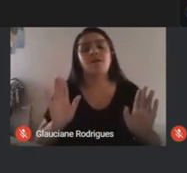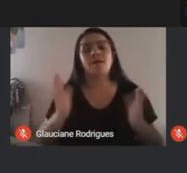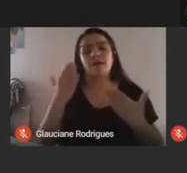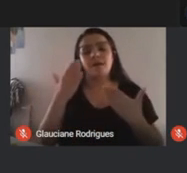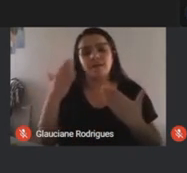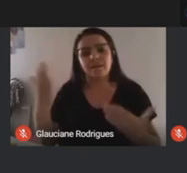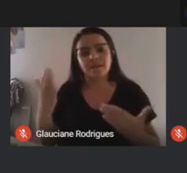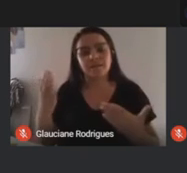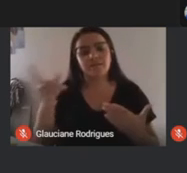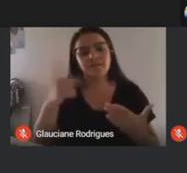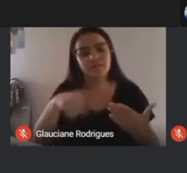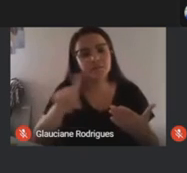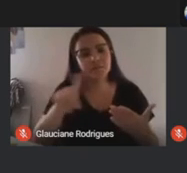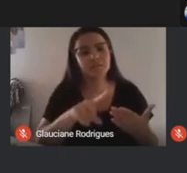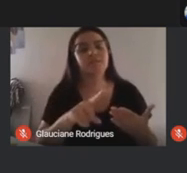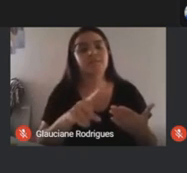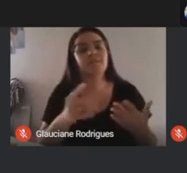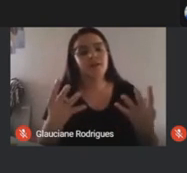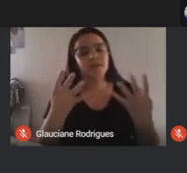que vocês tenham uma